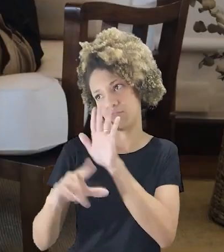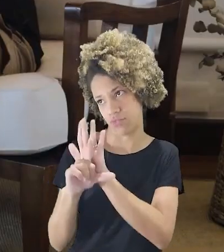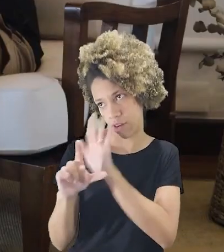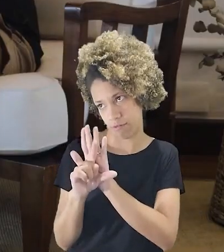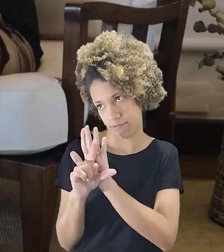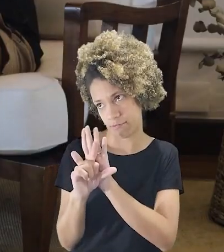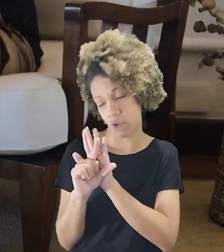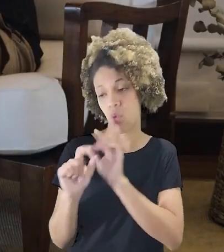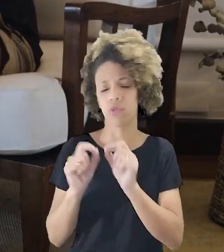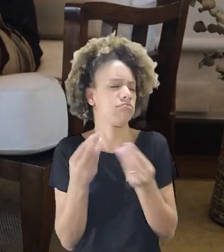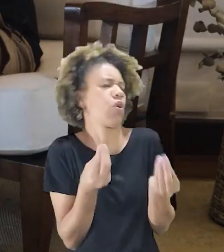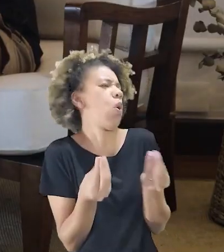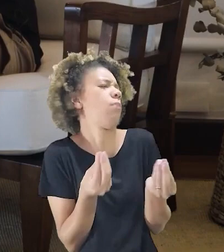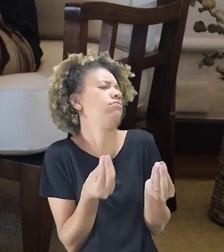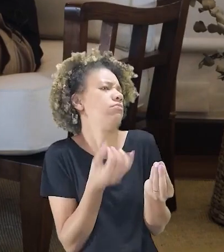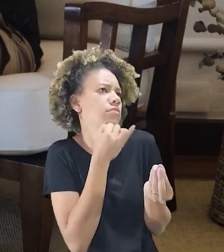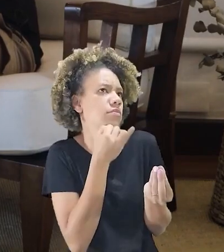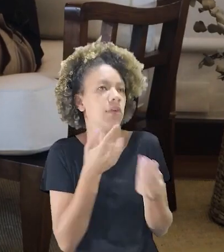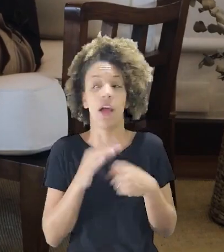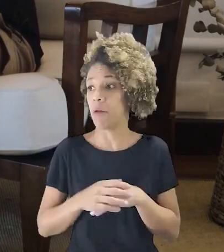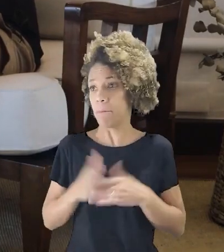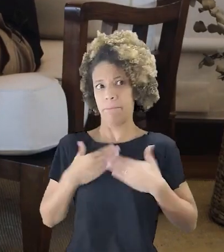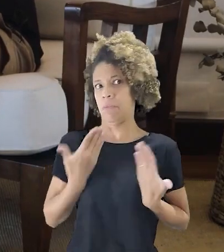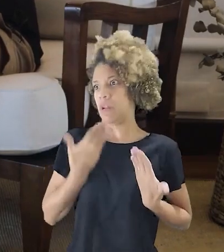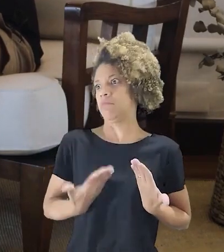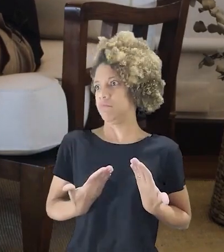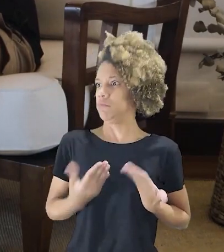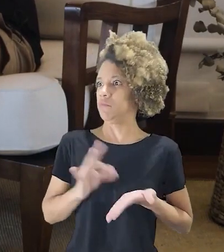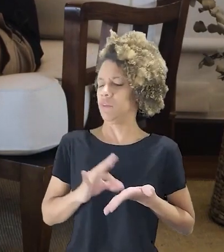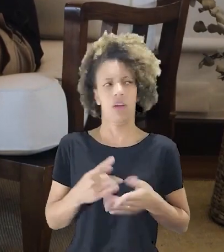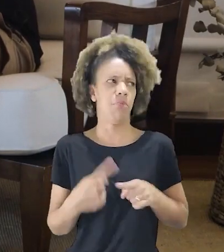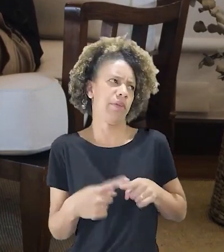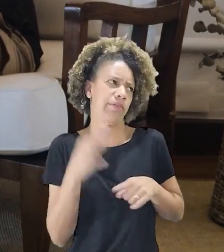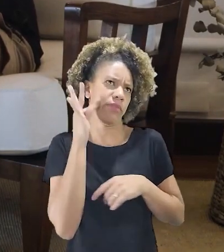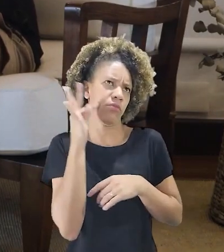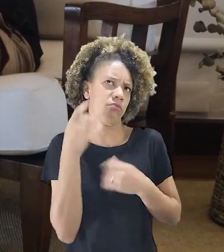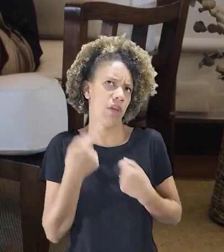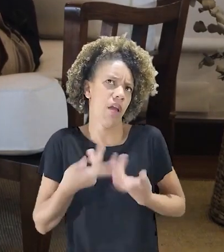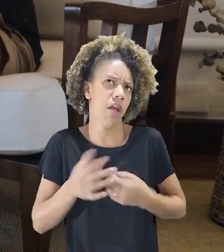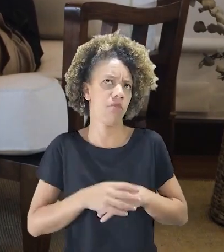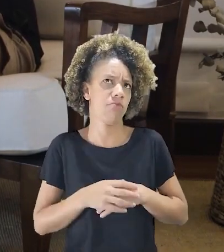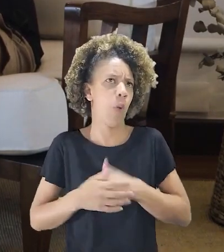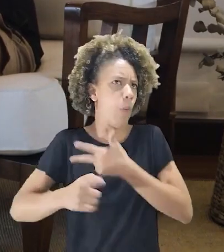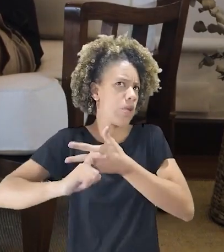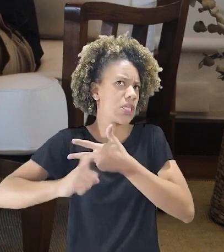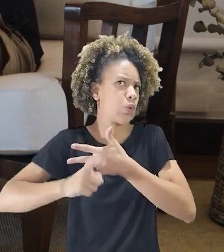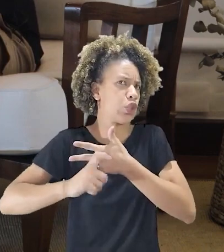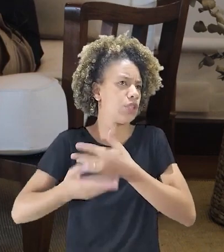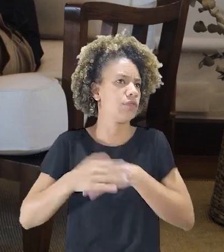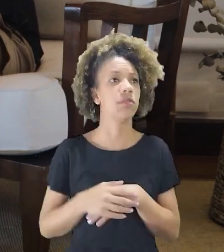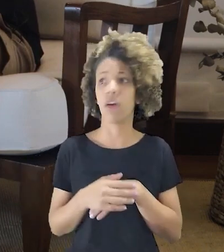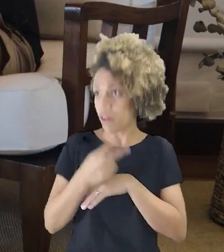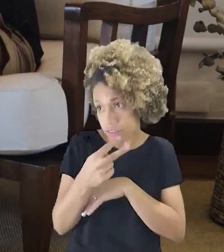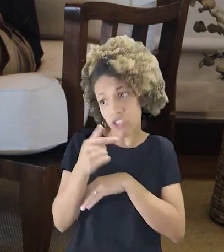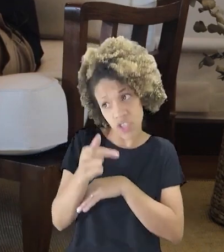é... Como assim? É para assustar mesmo. É, porque, teoricamente, ele tem o poder executivo da coisa, né? É assim em 27